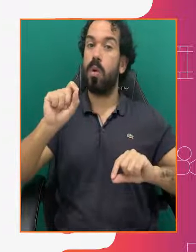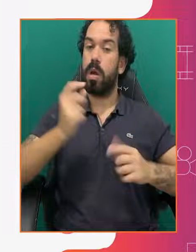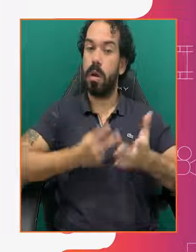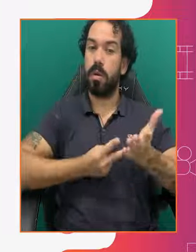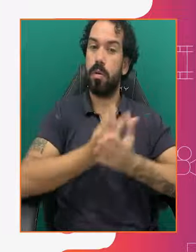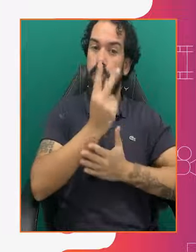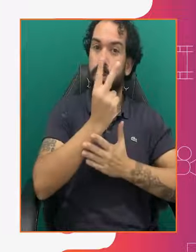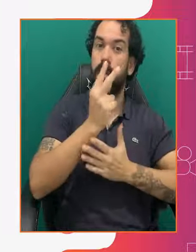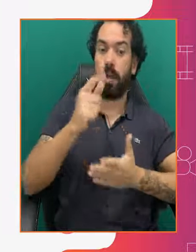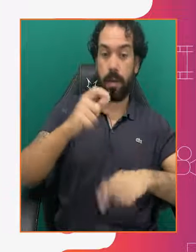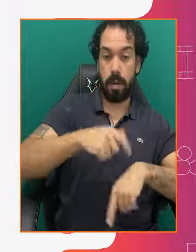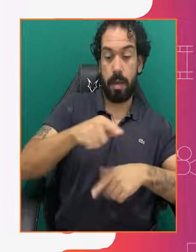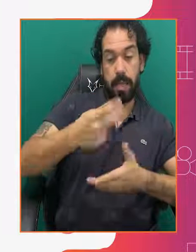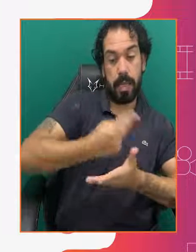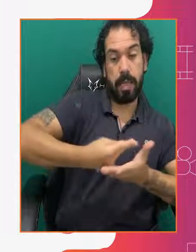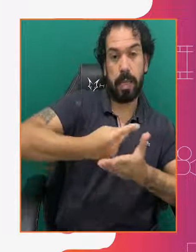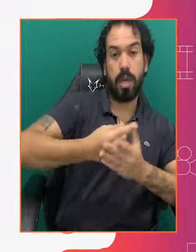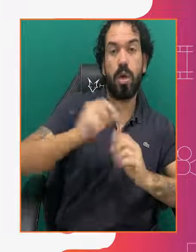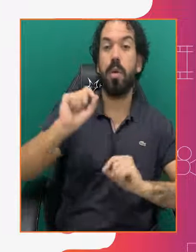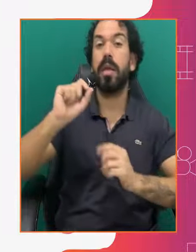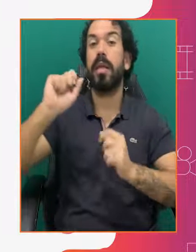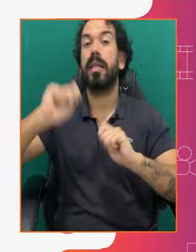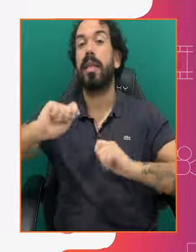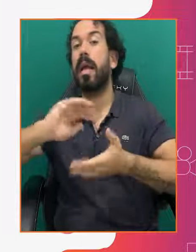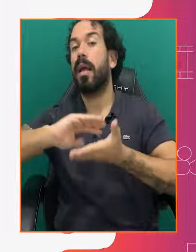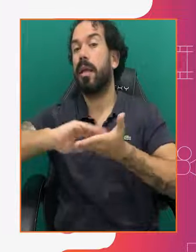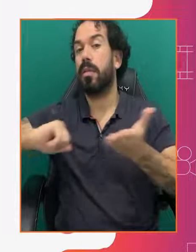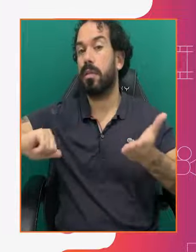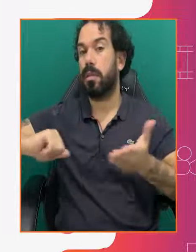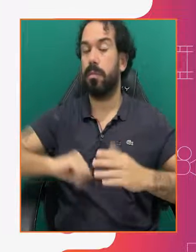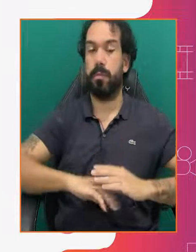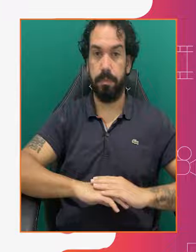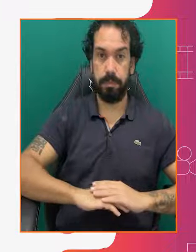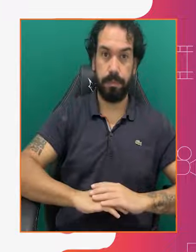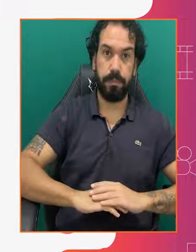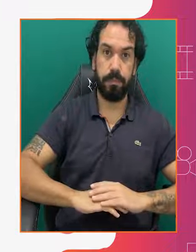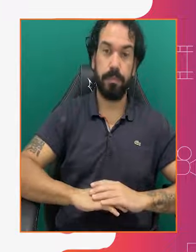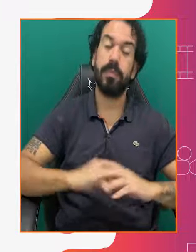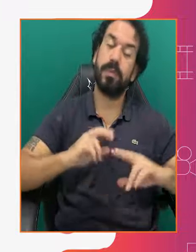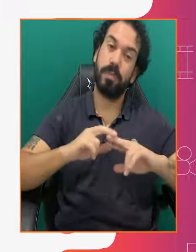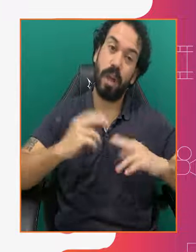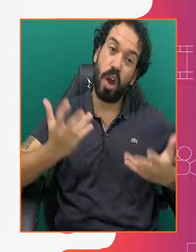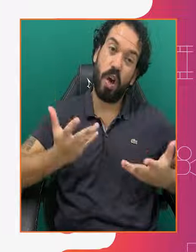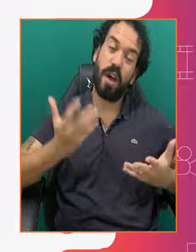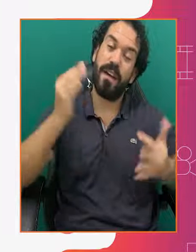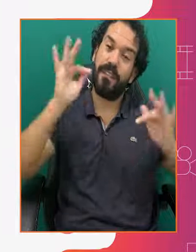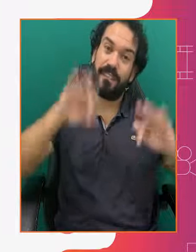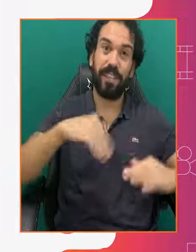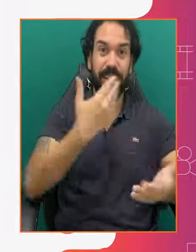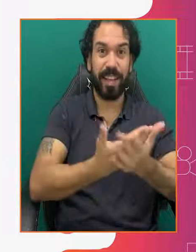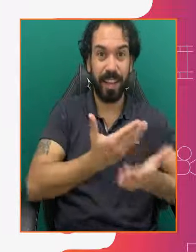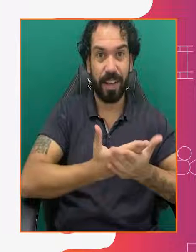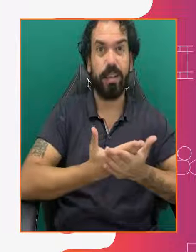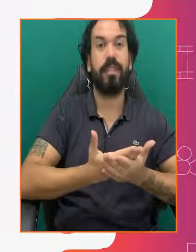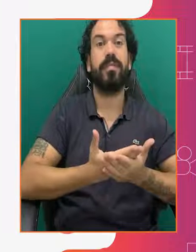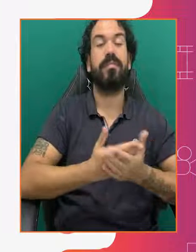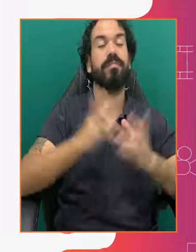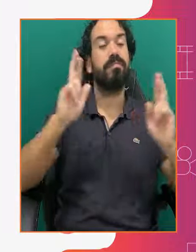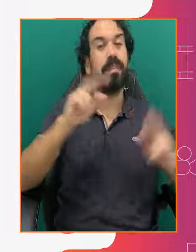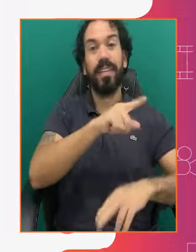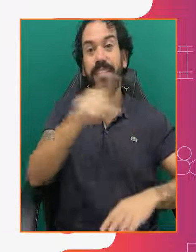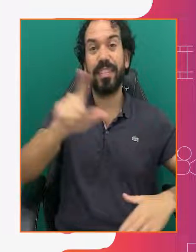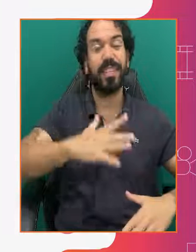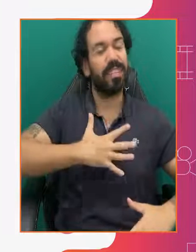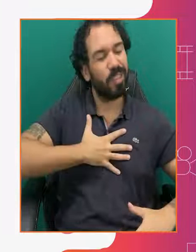selecionando o que deve ser mantido na ilustração e o que pode ser retirado. Com isso, chegamos ao final de mais uma